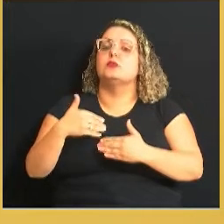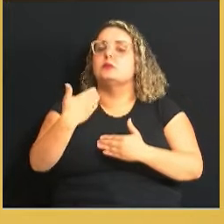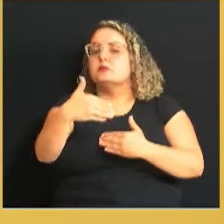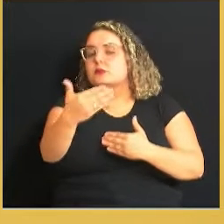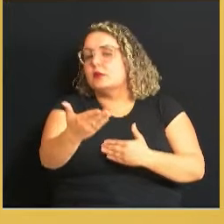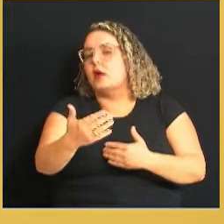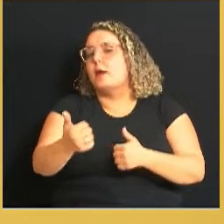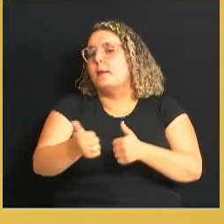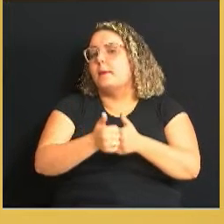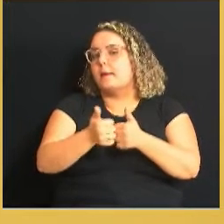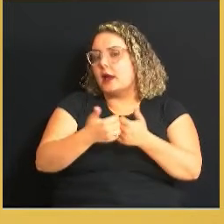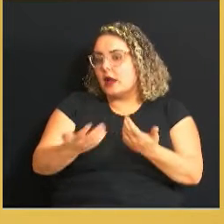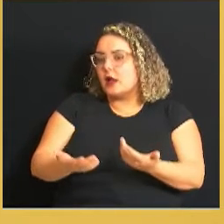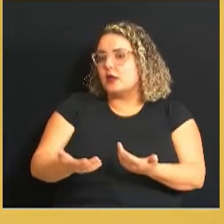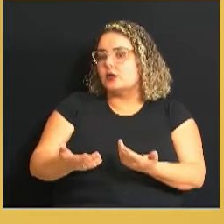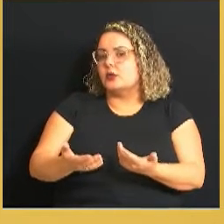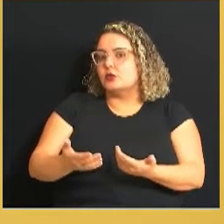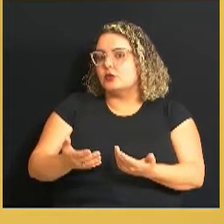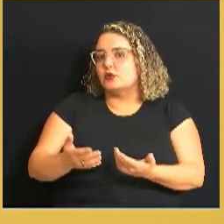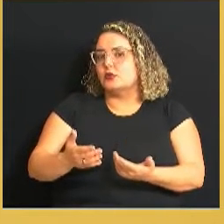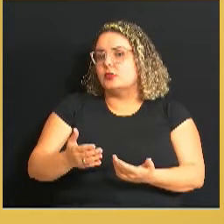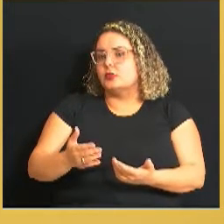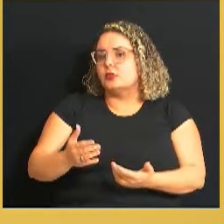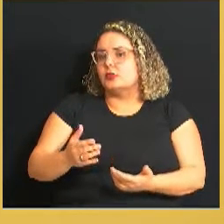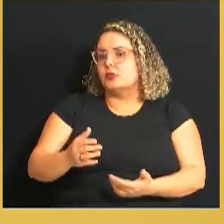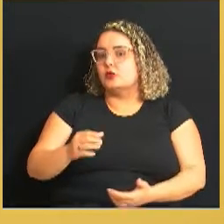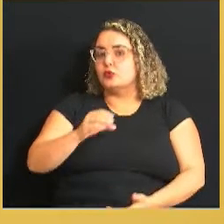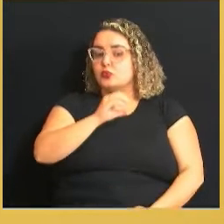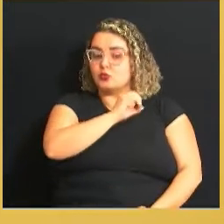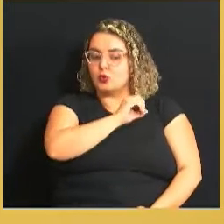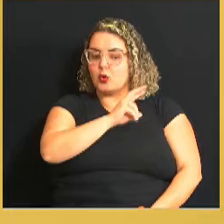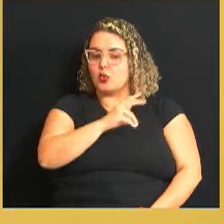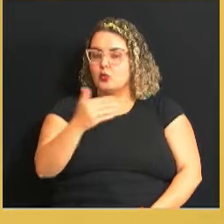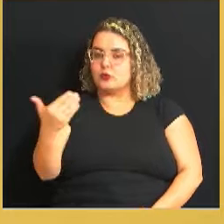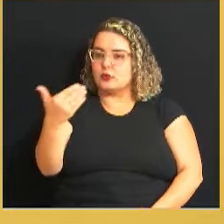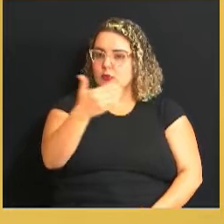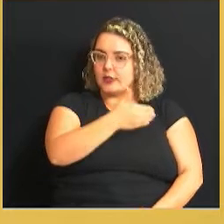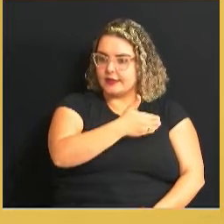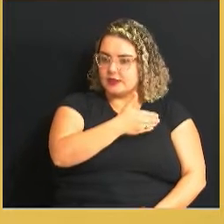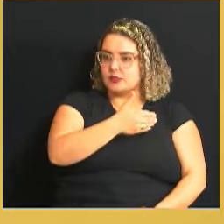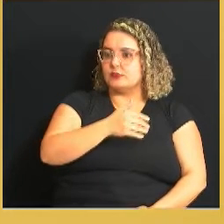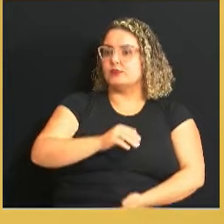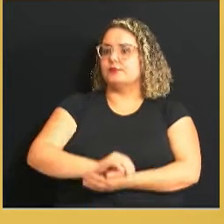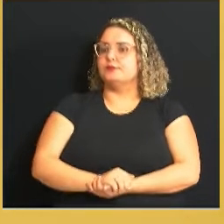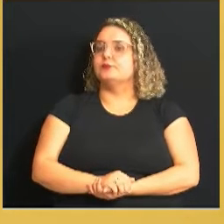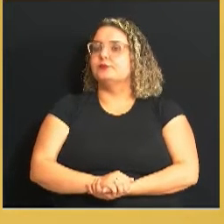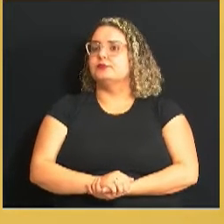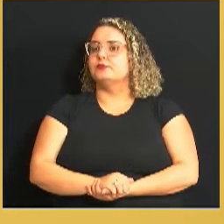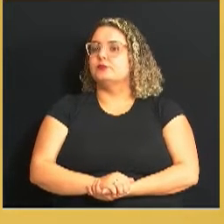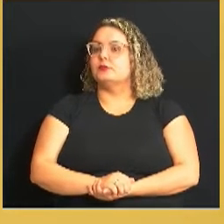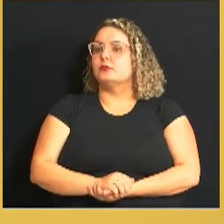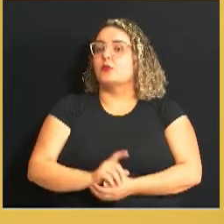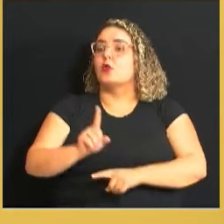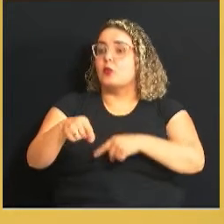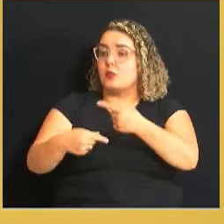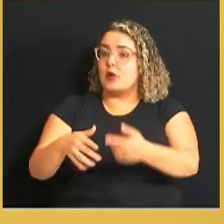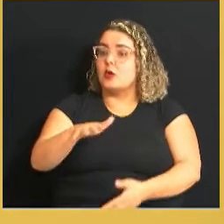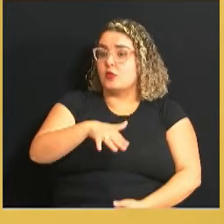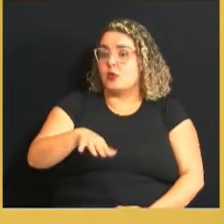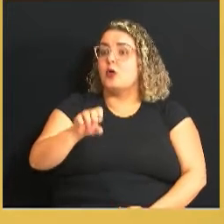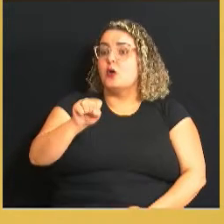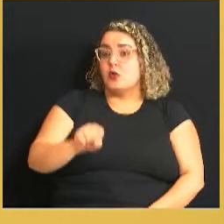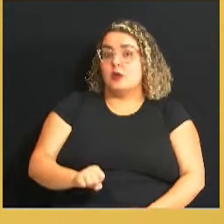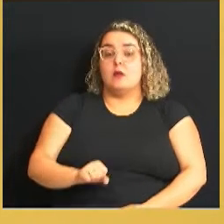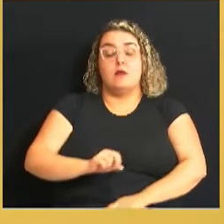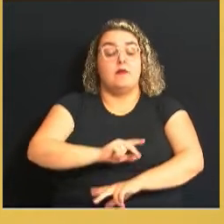altura indo para o distrito do Ouro Verde, na região da Amoreiras mesmo. E tem mais uma região que tem muita